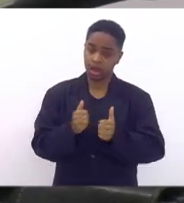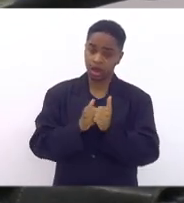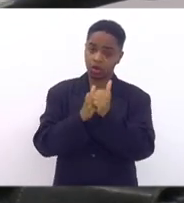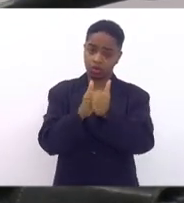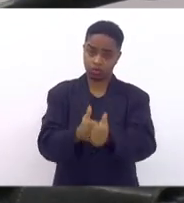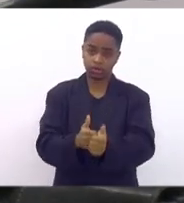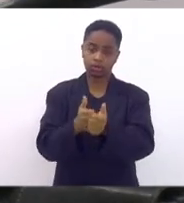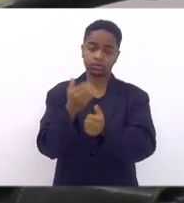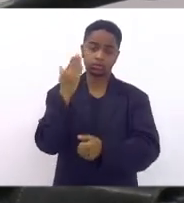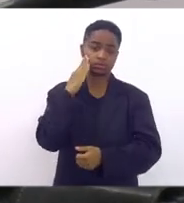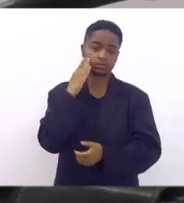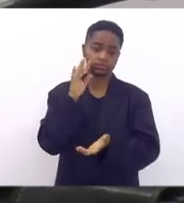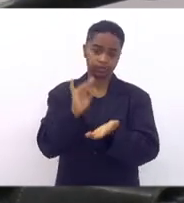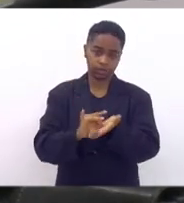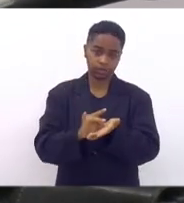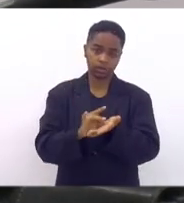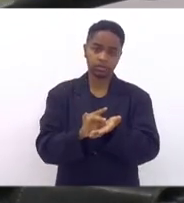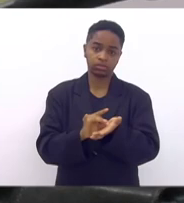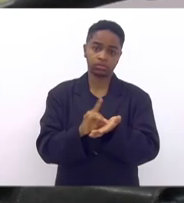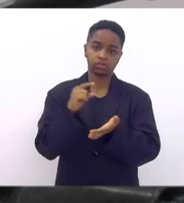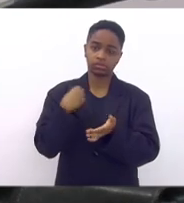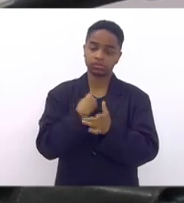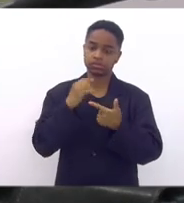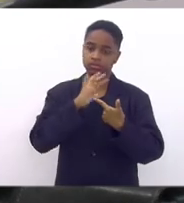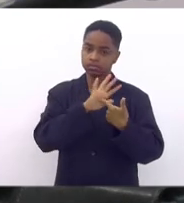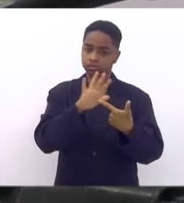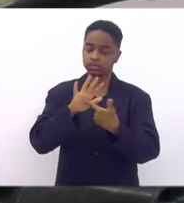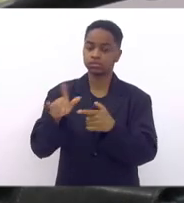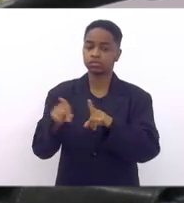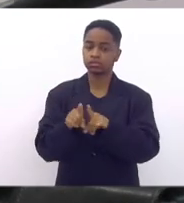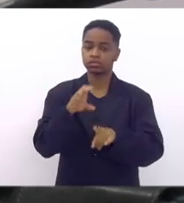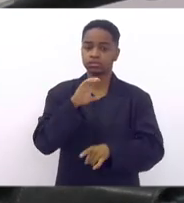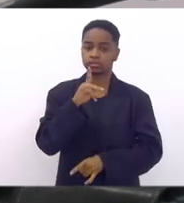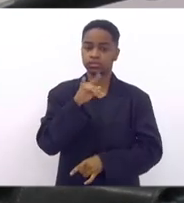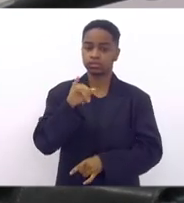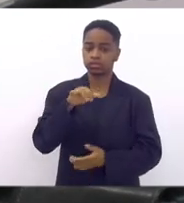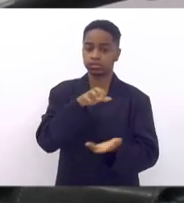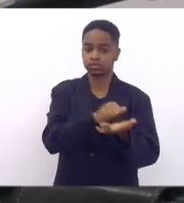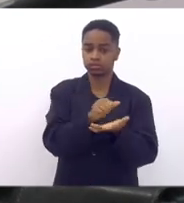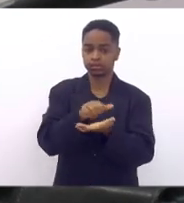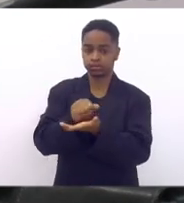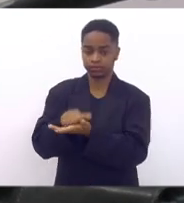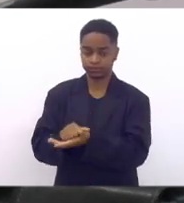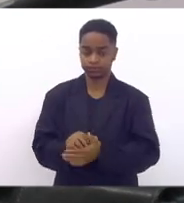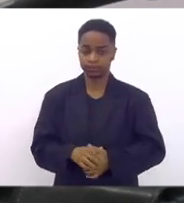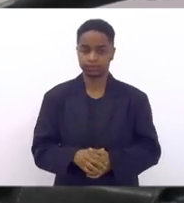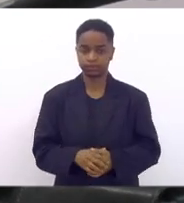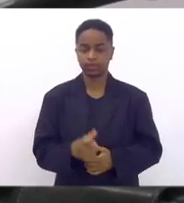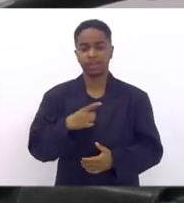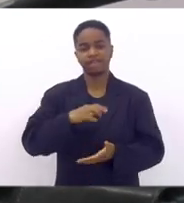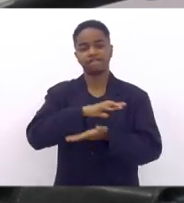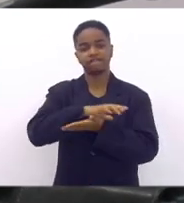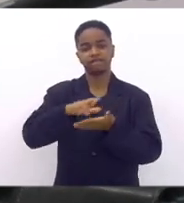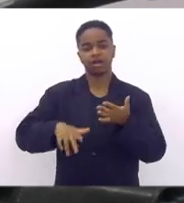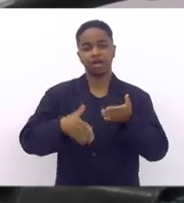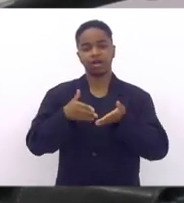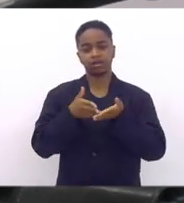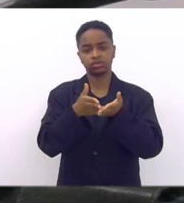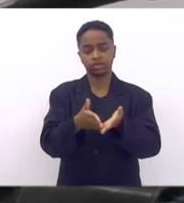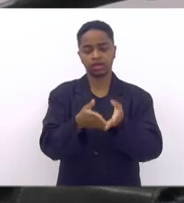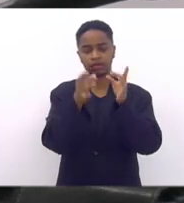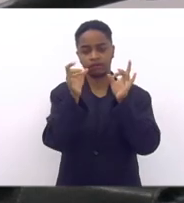é é Real o que vem acontecendo e a CPI vem relatando a todo momento essas dezenas de embarcações